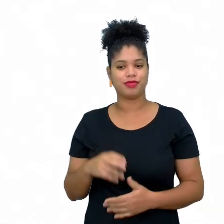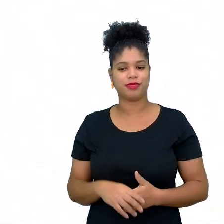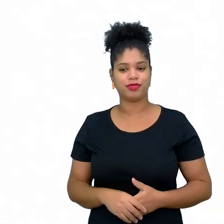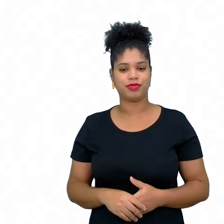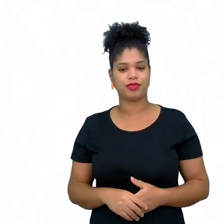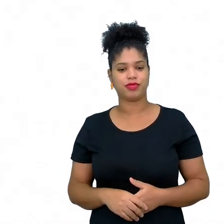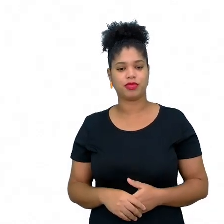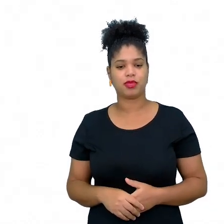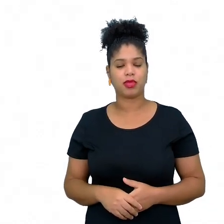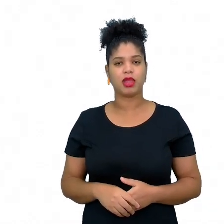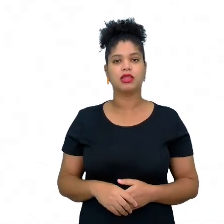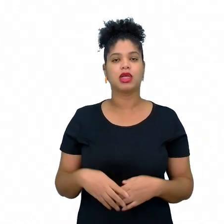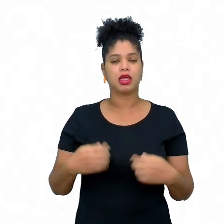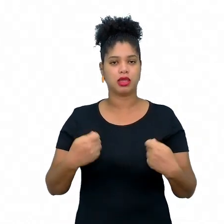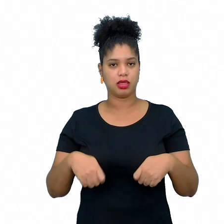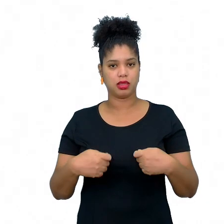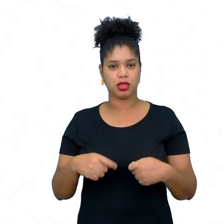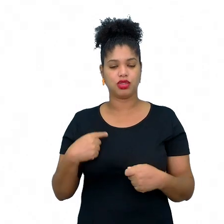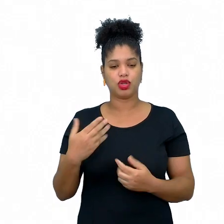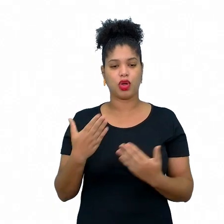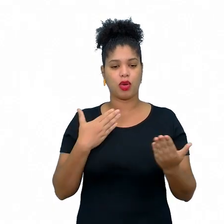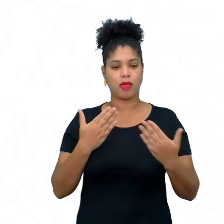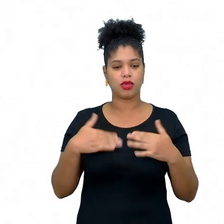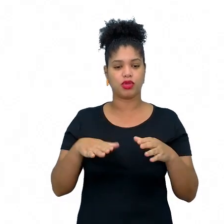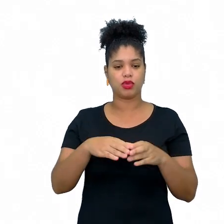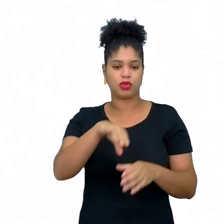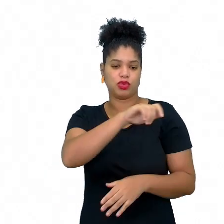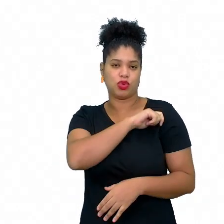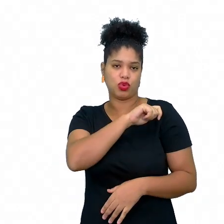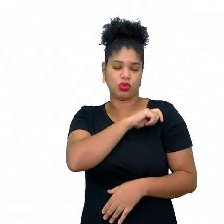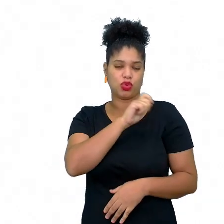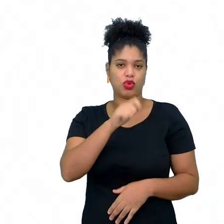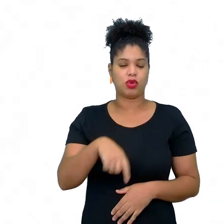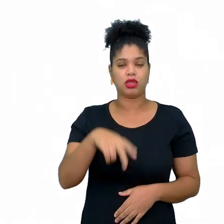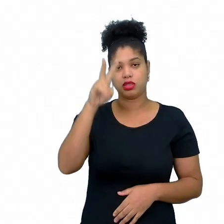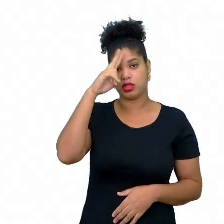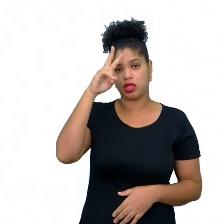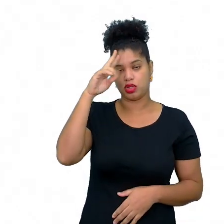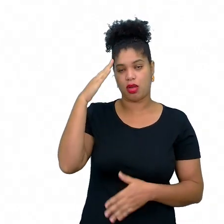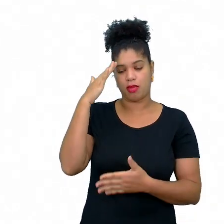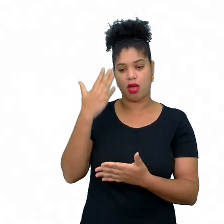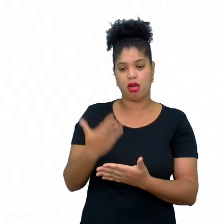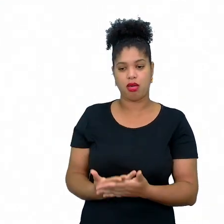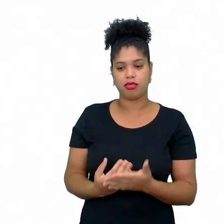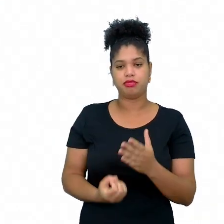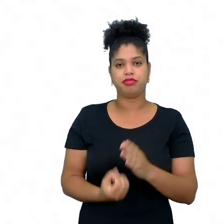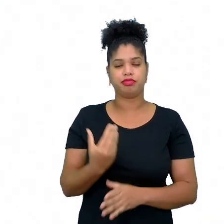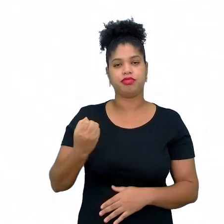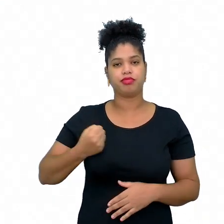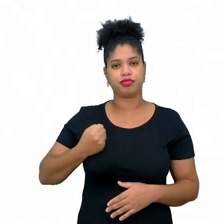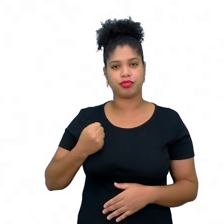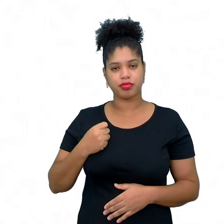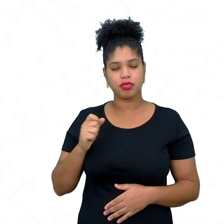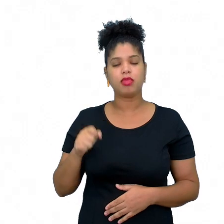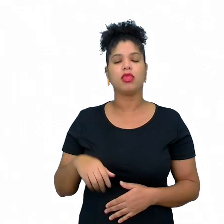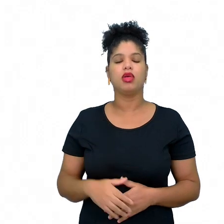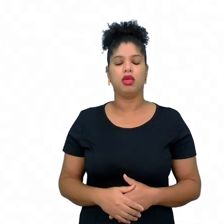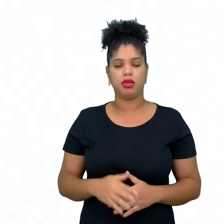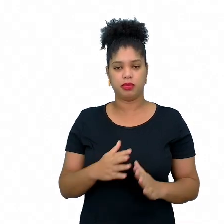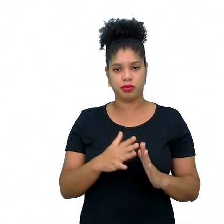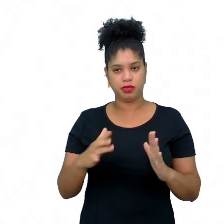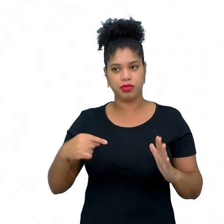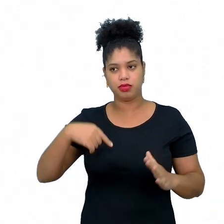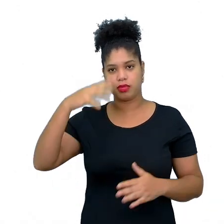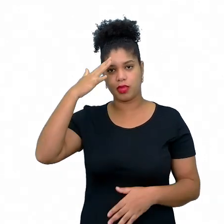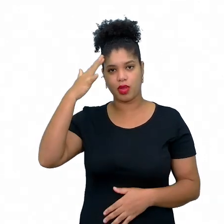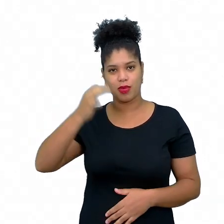né, a necessidade de discutir com esse aluno sobre a história desse surgimento dos números, desses conjuntos numéricos,